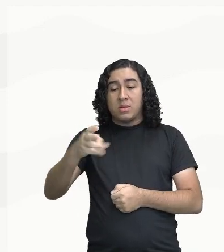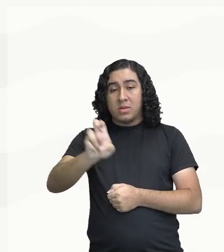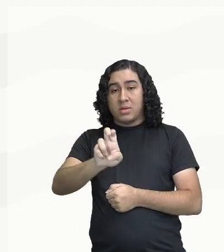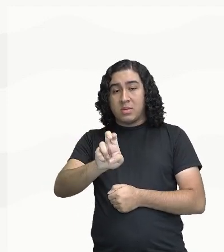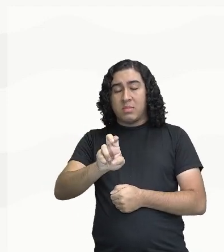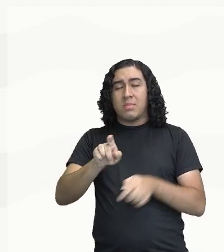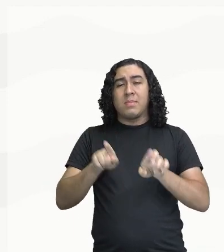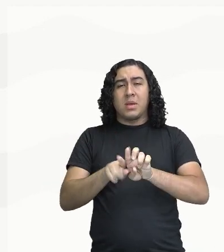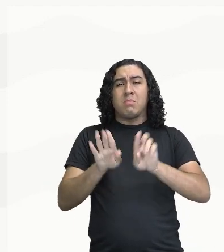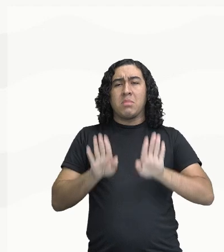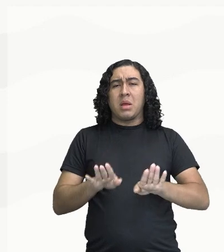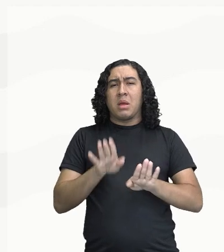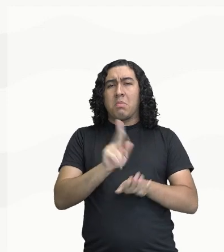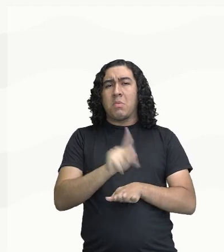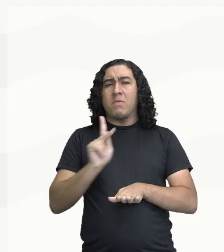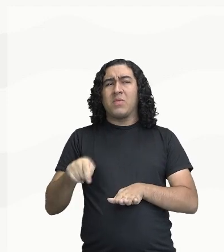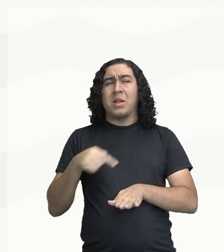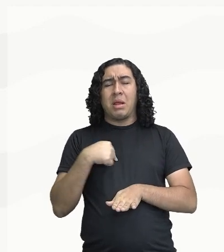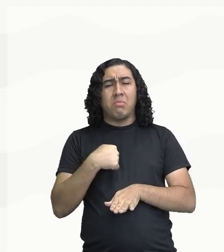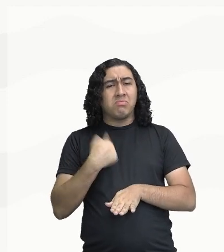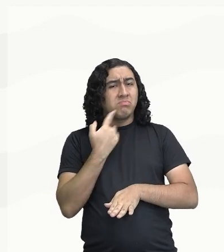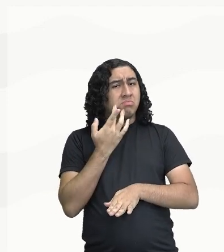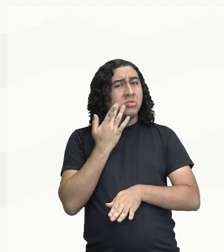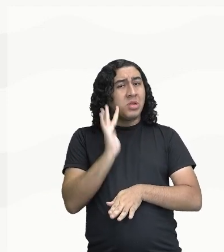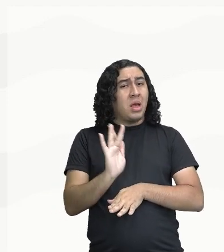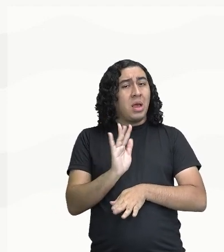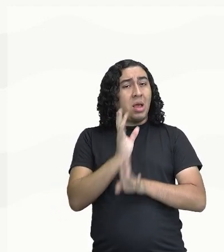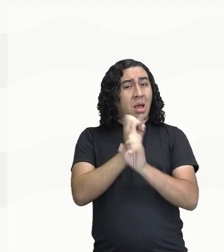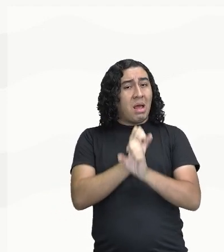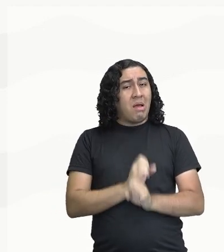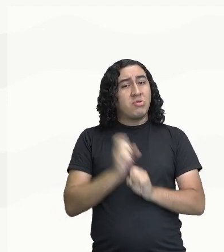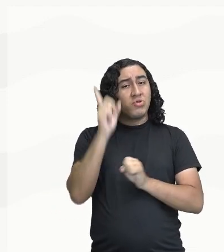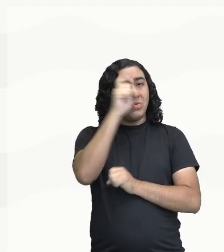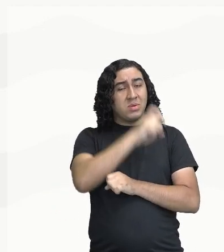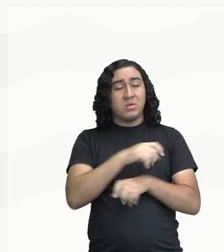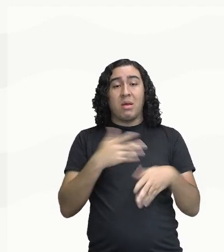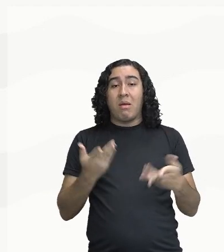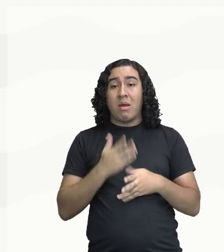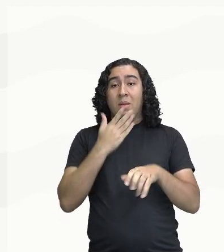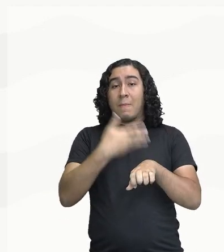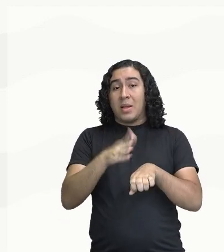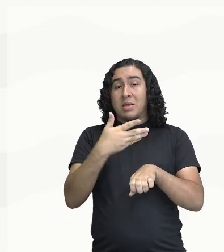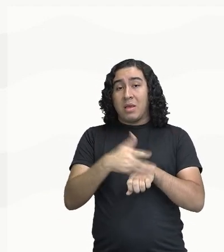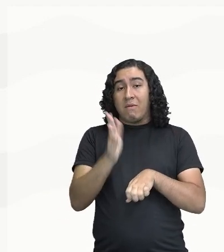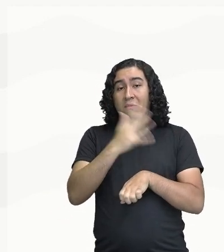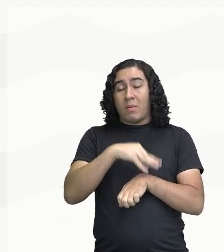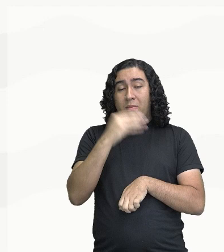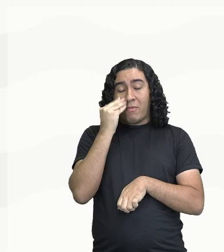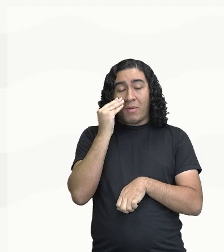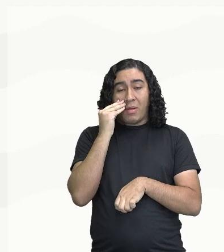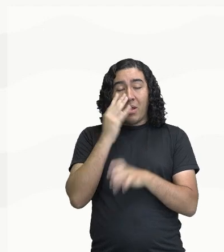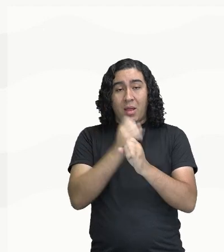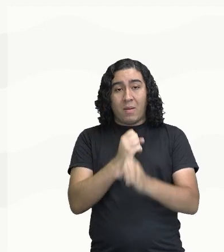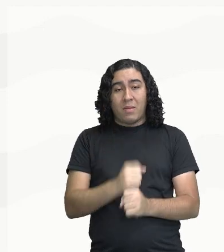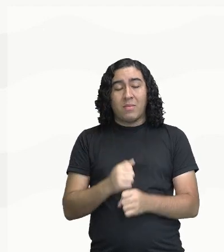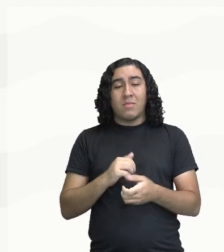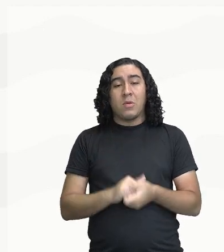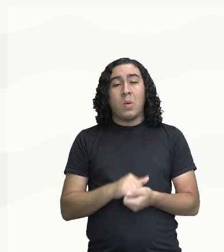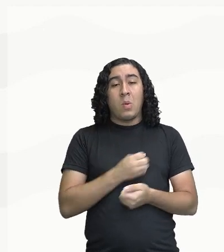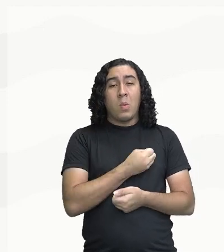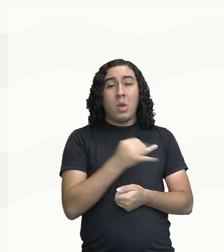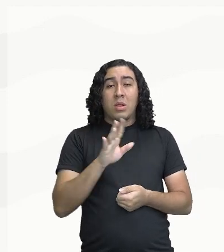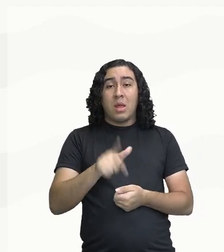0,35. Professor, eu não sei fazer esse cálculo. Então, vamos praticar aqui esse cálculo. Quanto